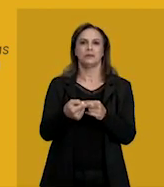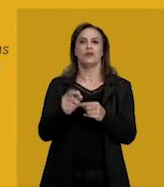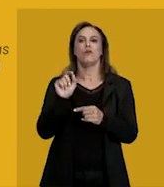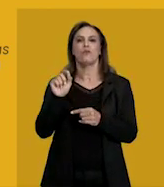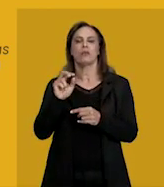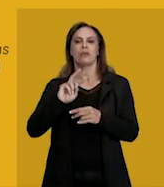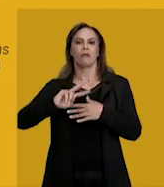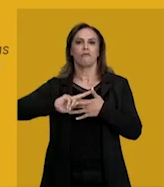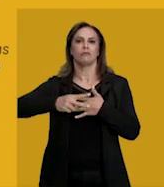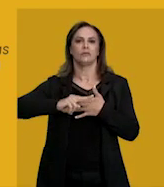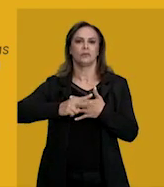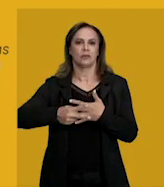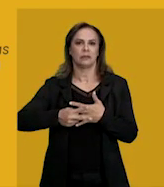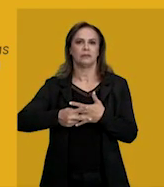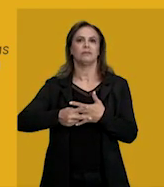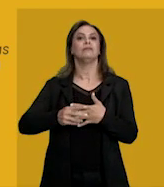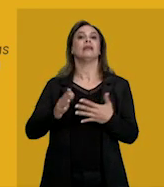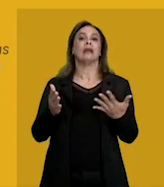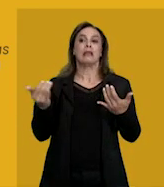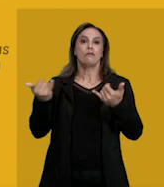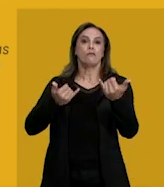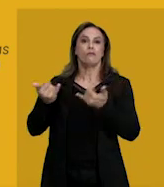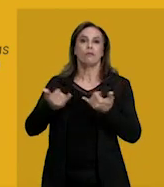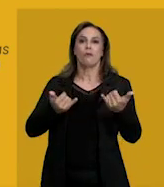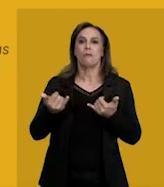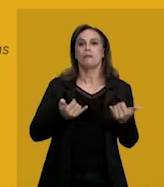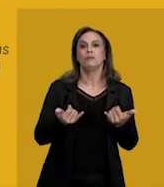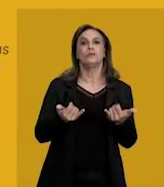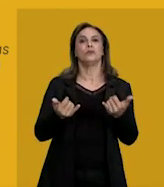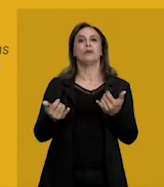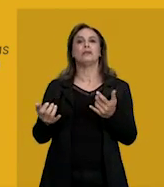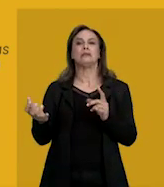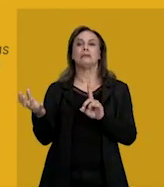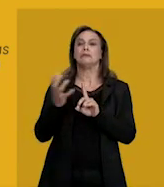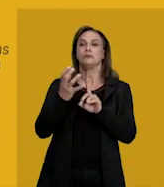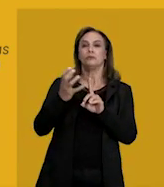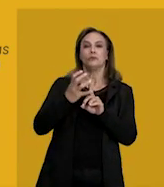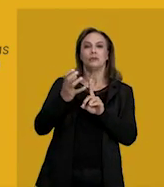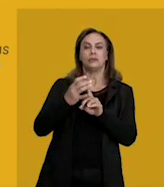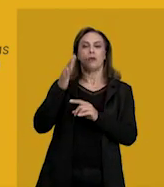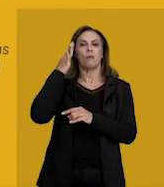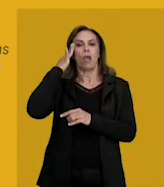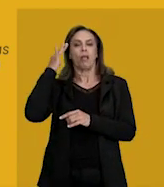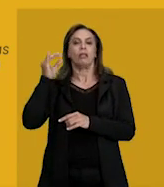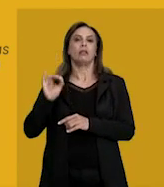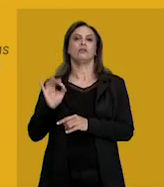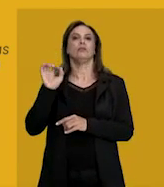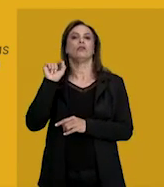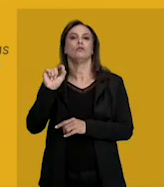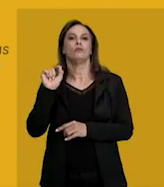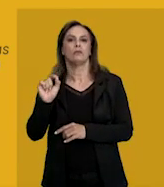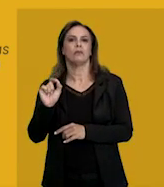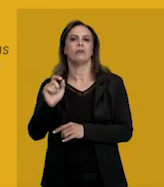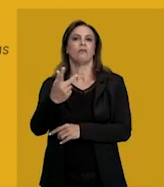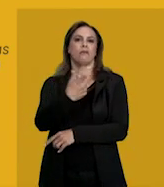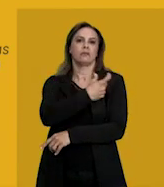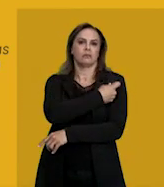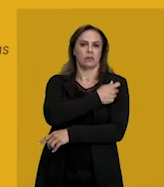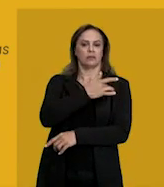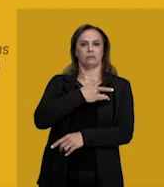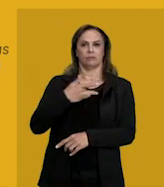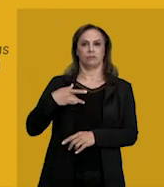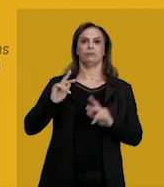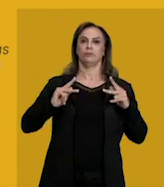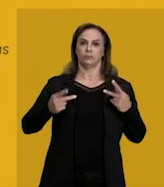nos ajudem a compreender a situação das relações entre a vacinação e a saúde humana. Temos visto que